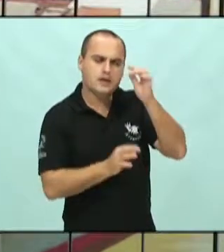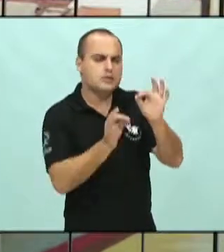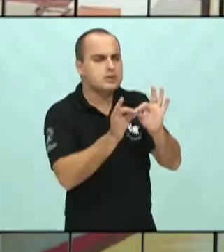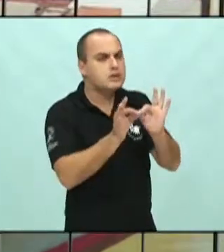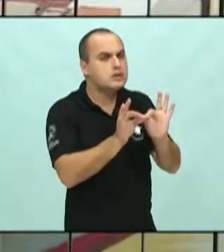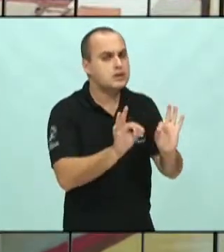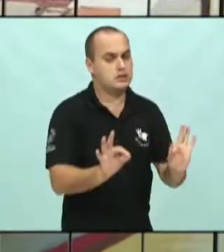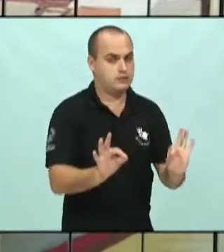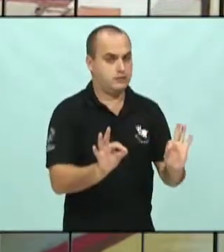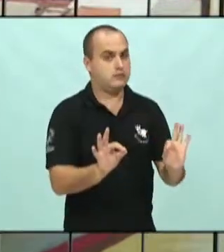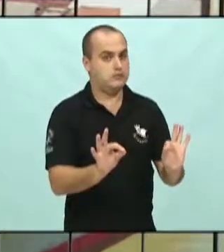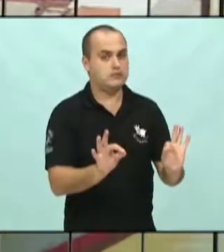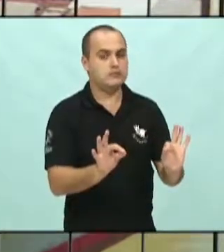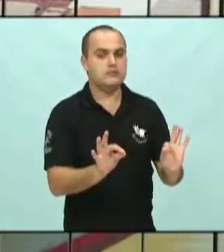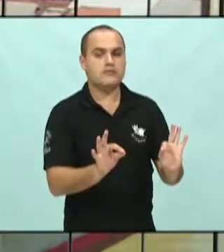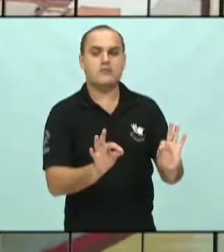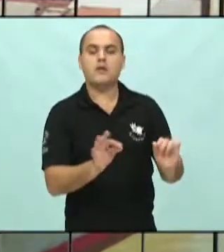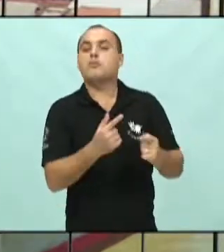para que fosse